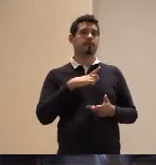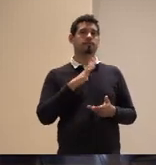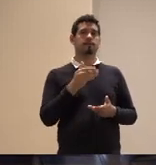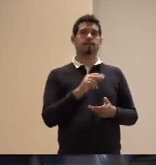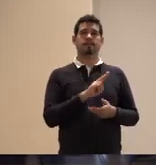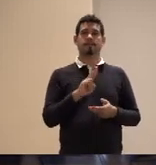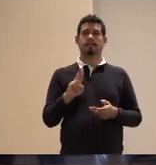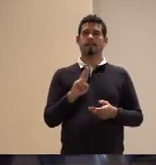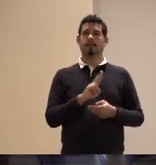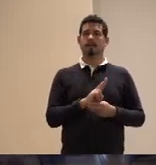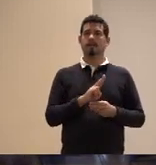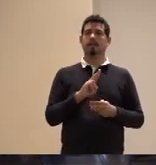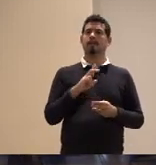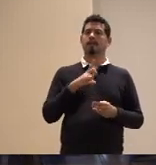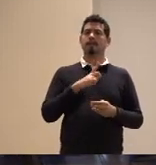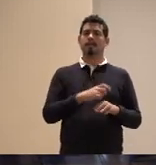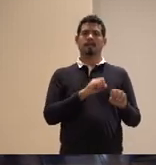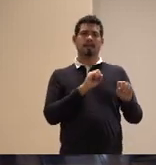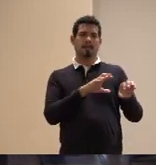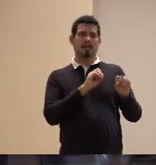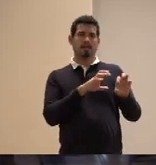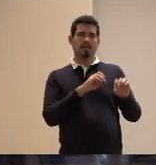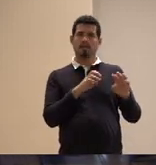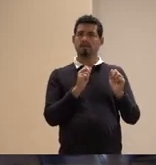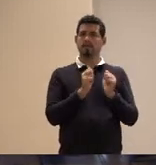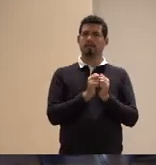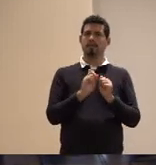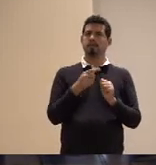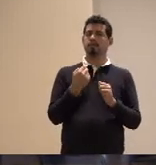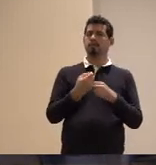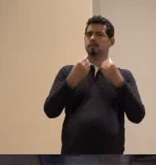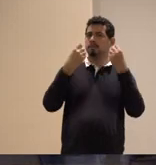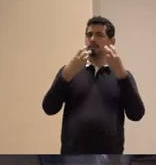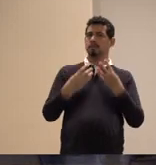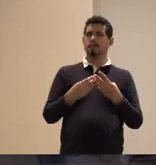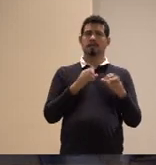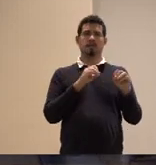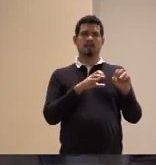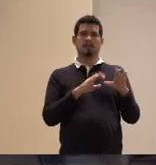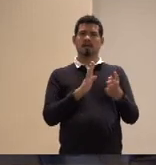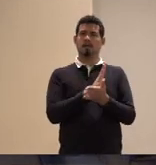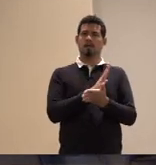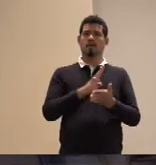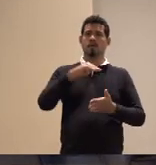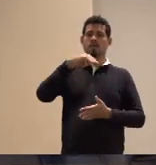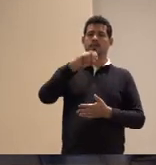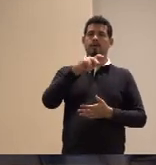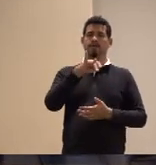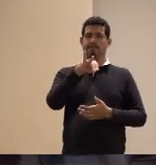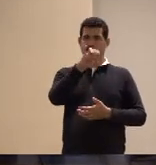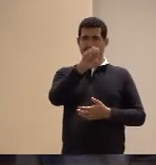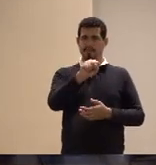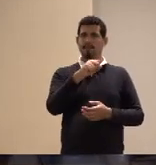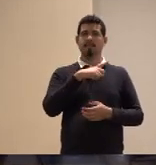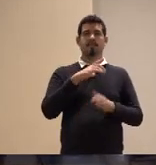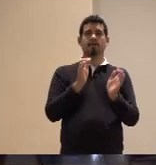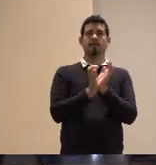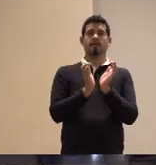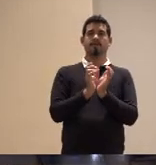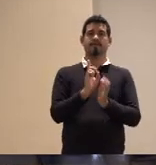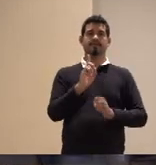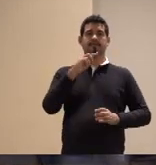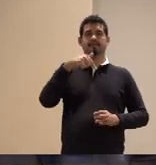lá de monitores, tem educadores, né? Uns falam educadores, outros monitores. A gente tem hoje na nossa equipe